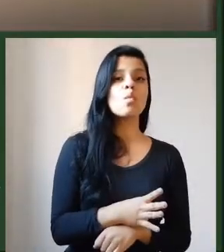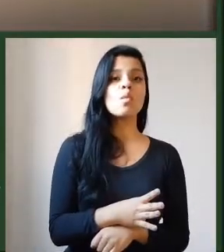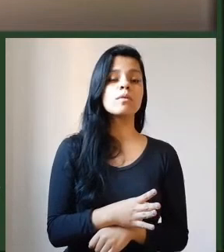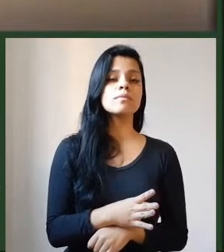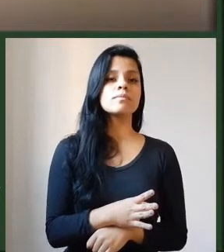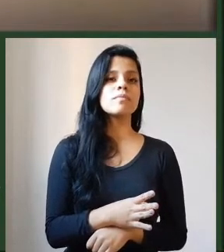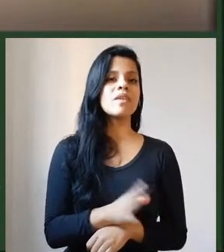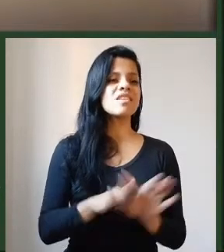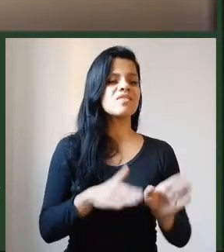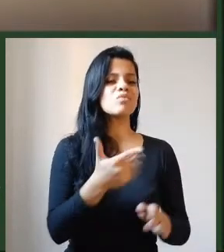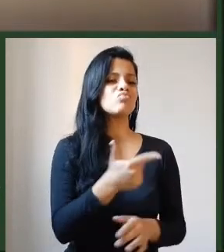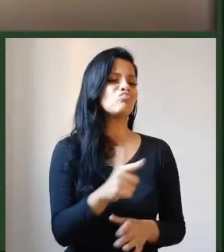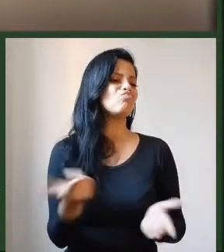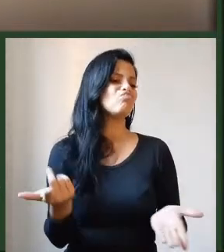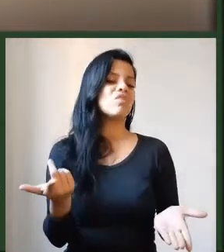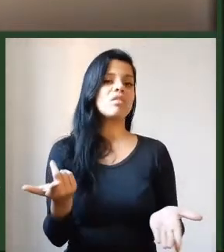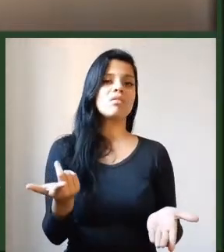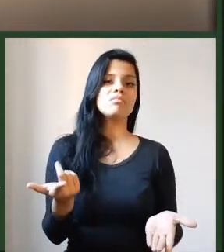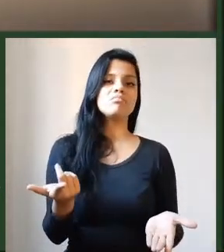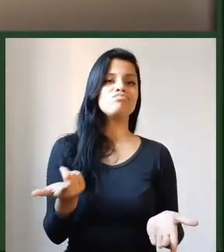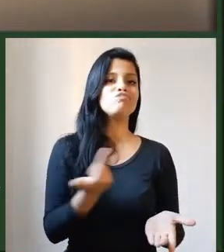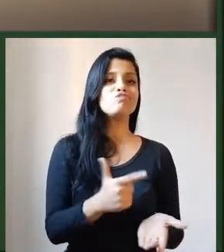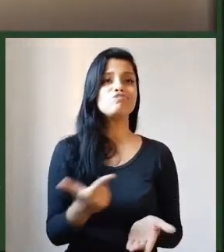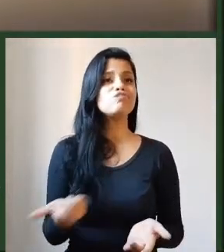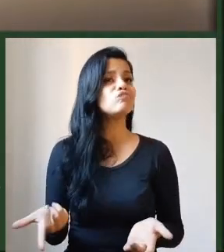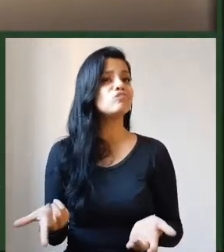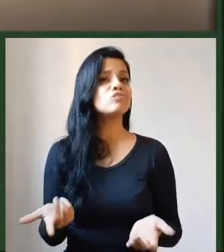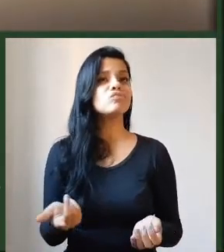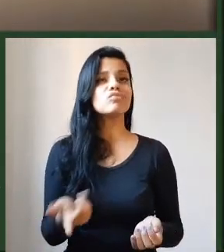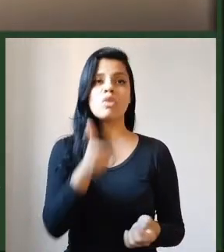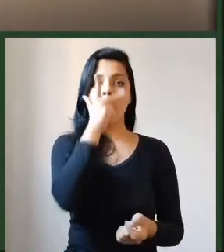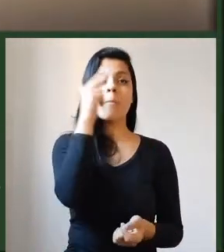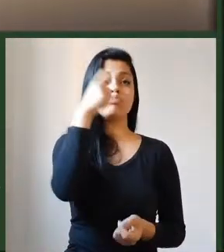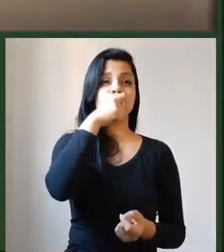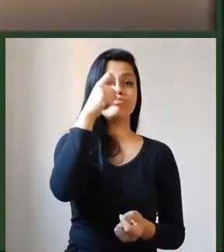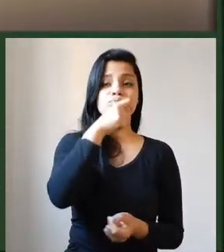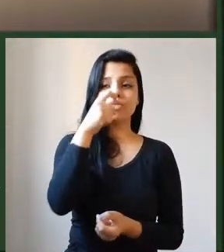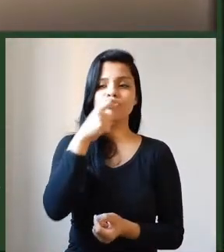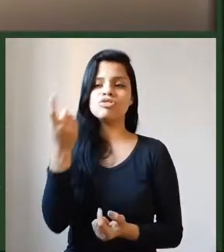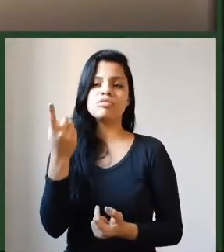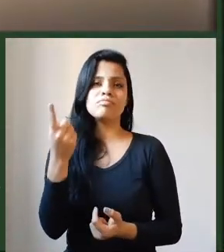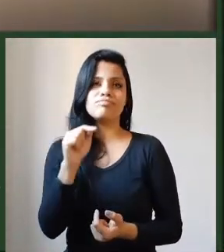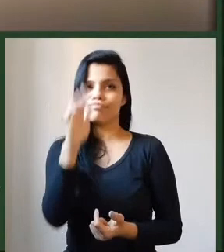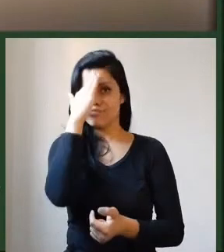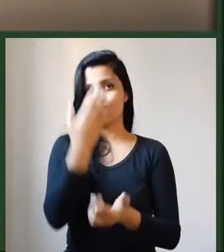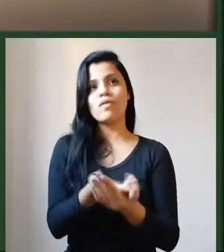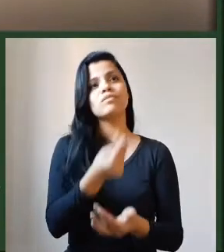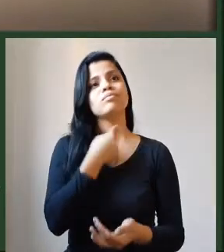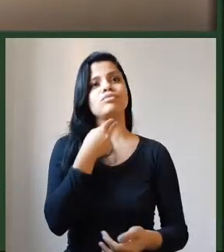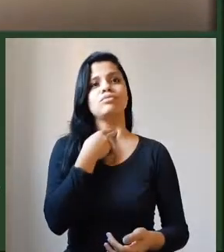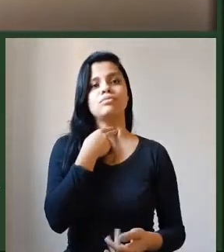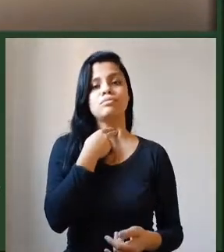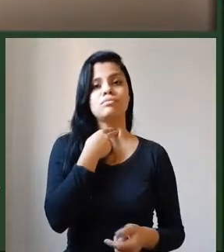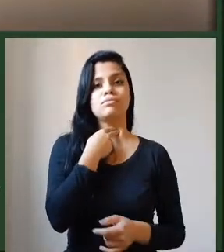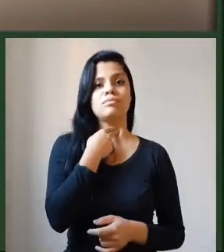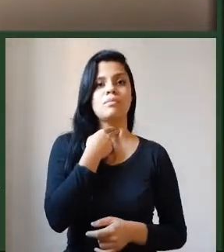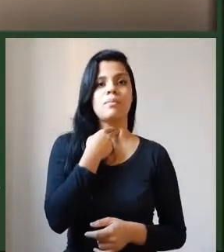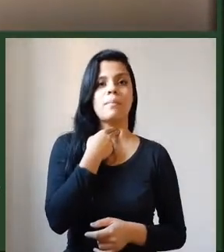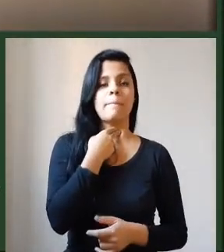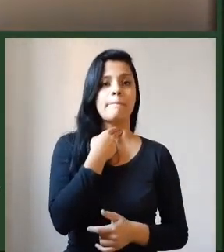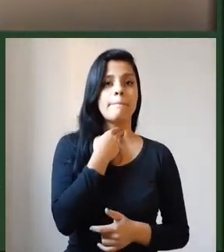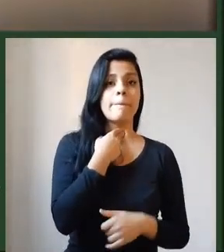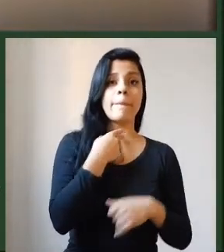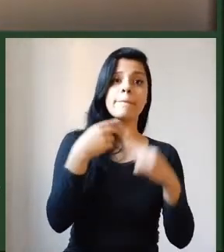de evidência científica, então você acaba incorporando evidências fracas,